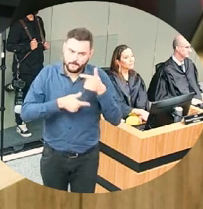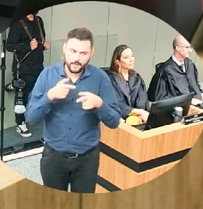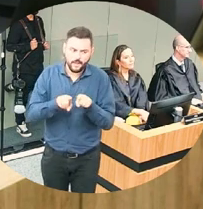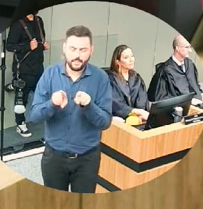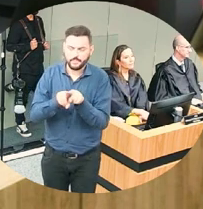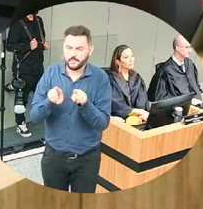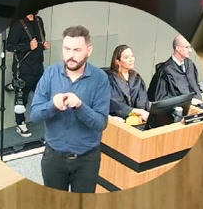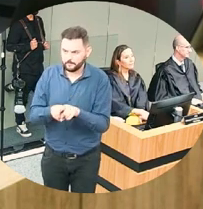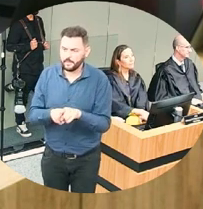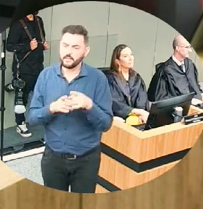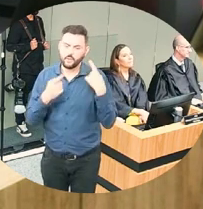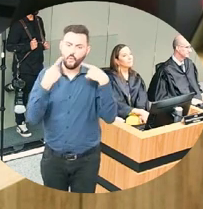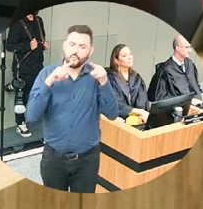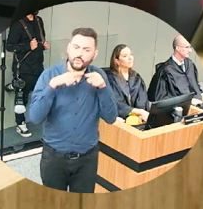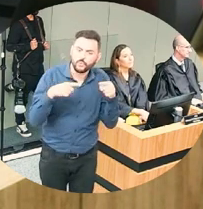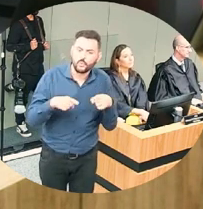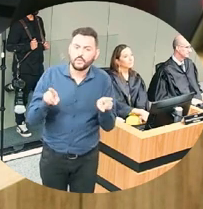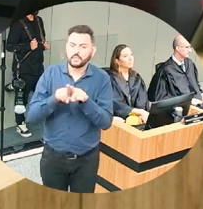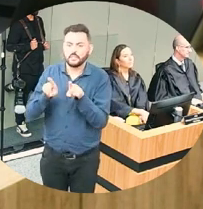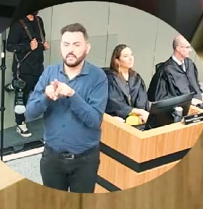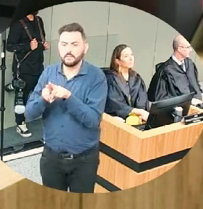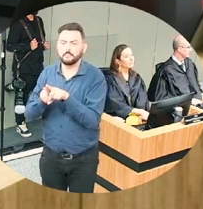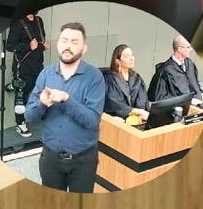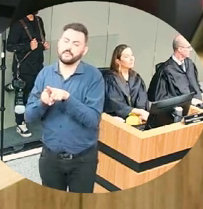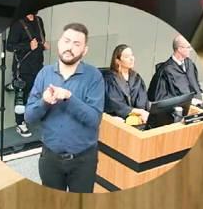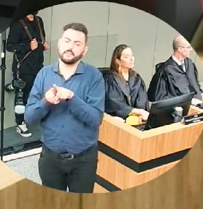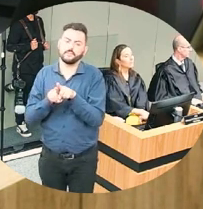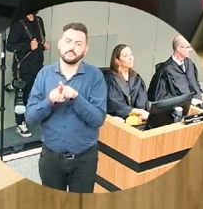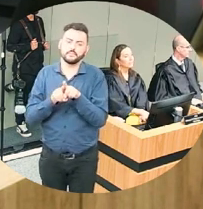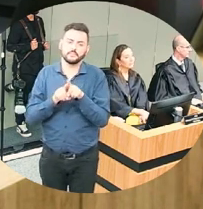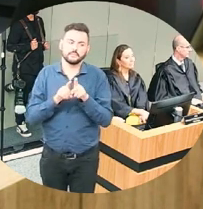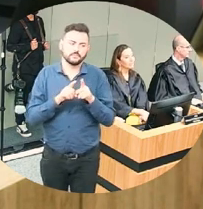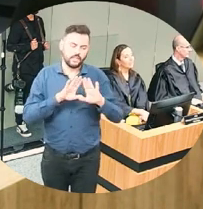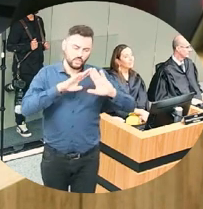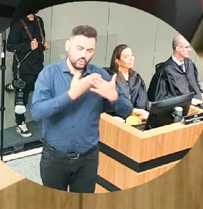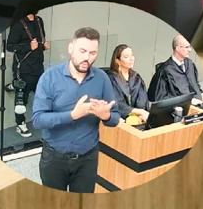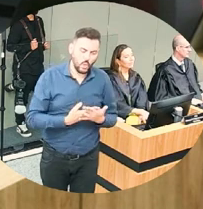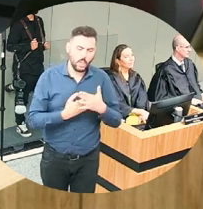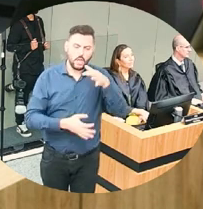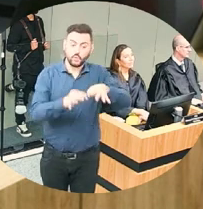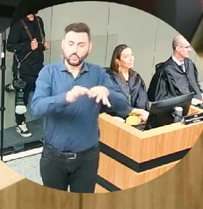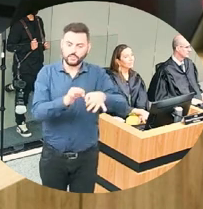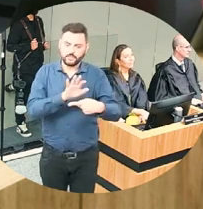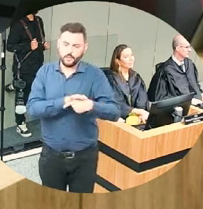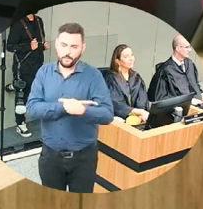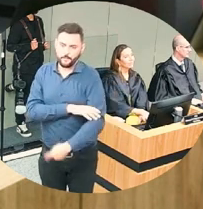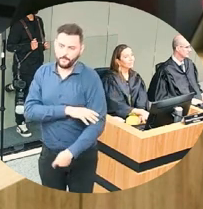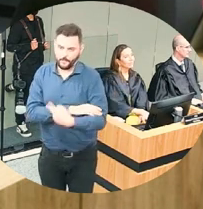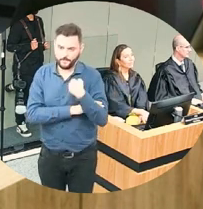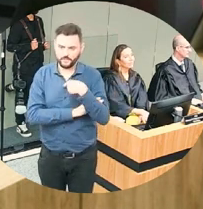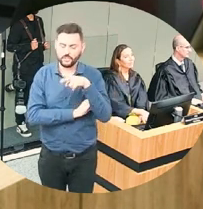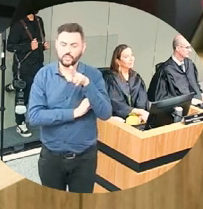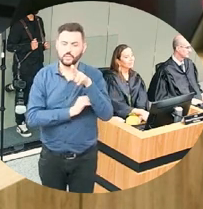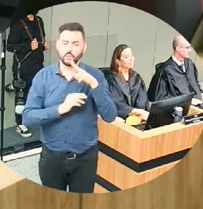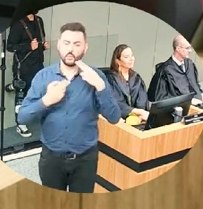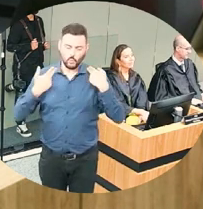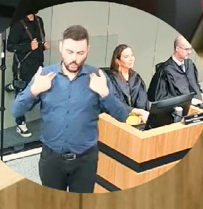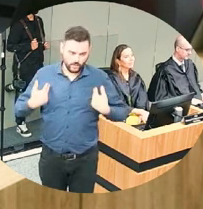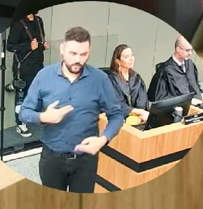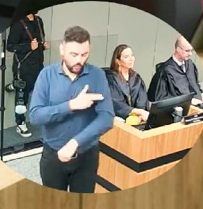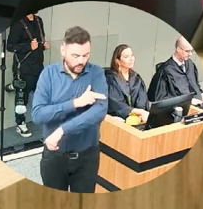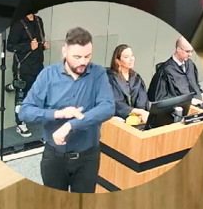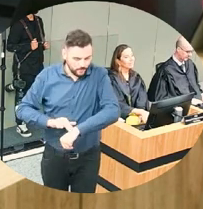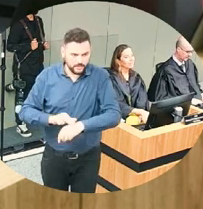vice-presidente Ouvidor e diretor da Escola judicial presidente da Comissão de uniformização da